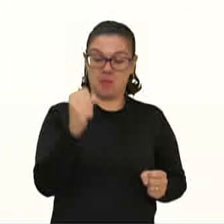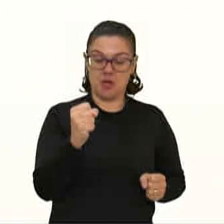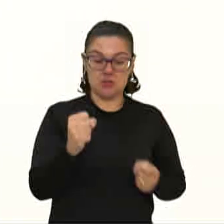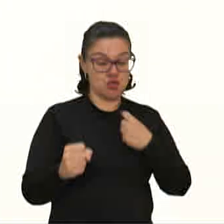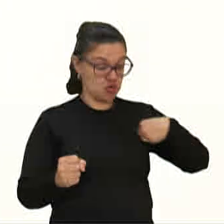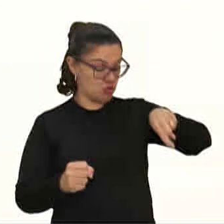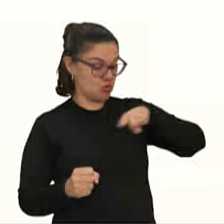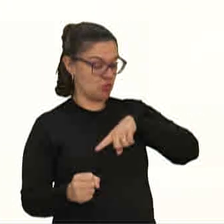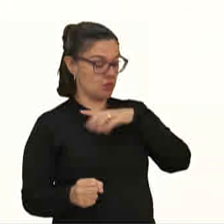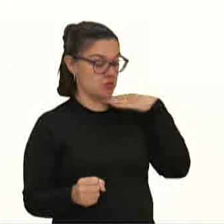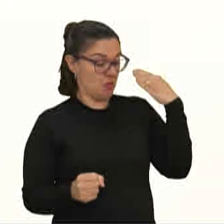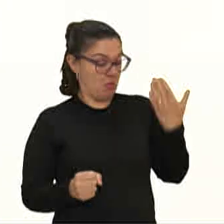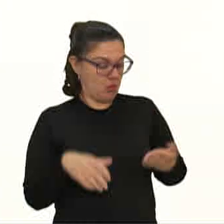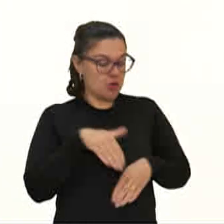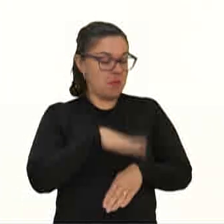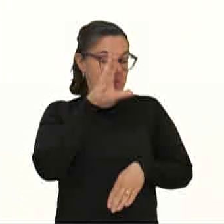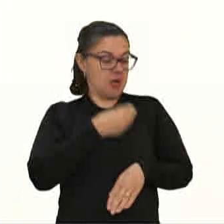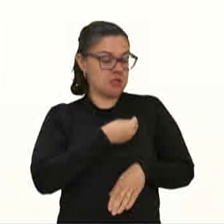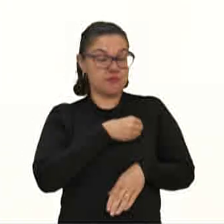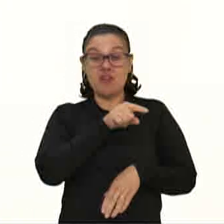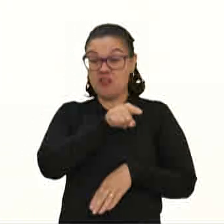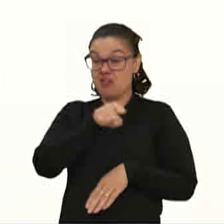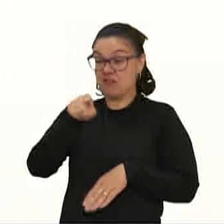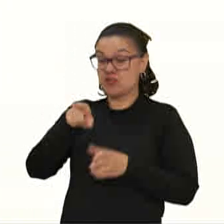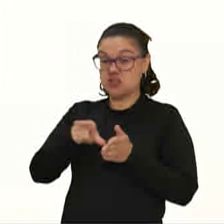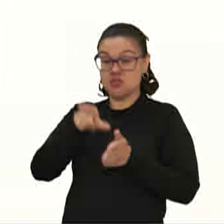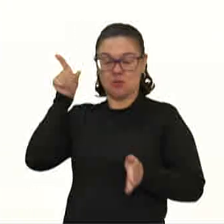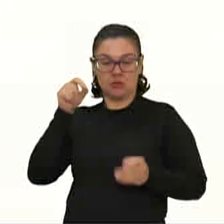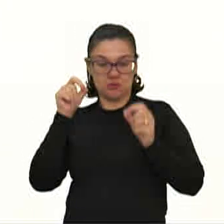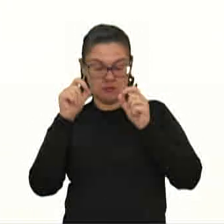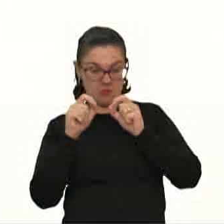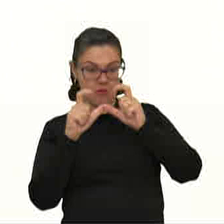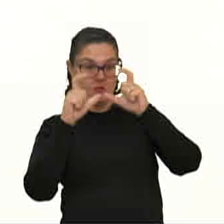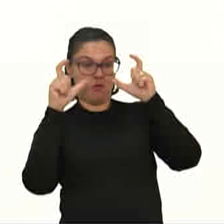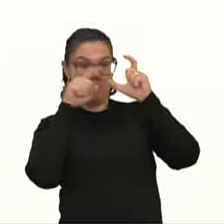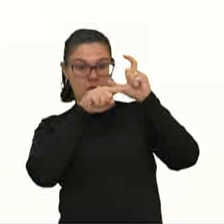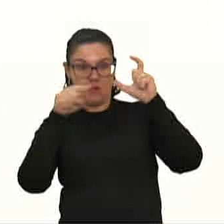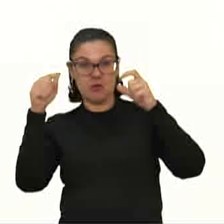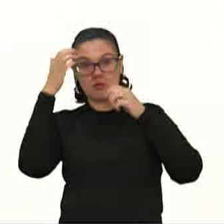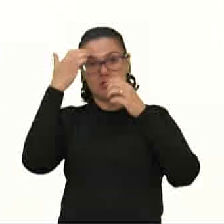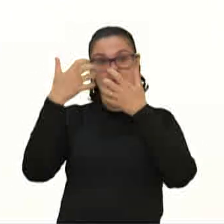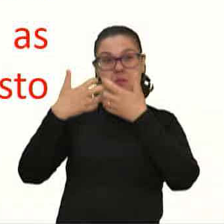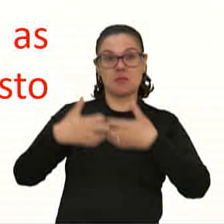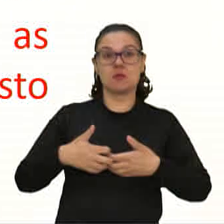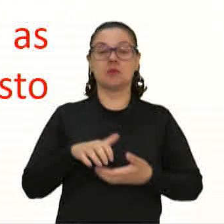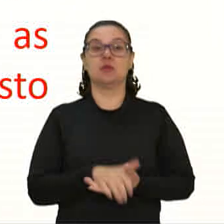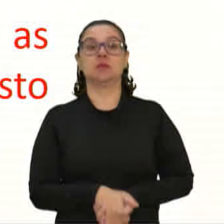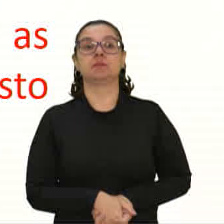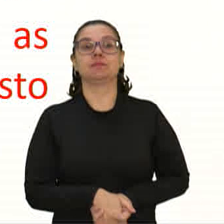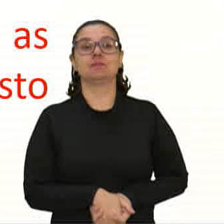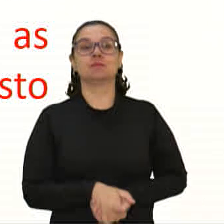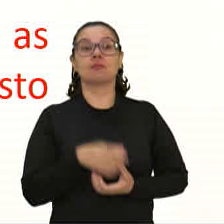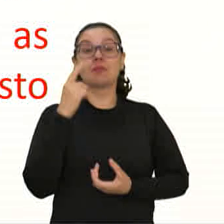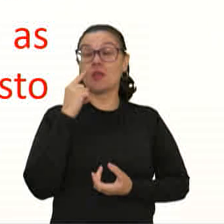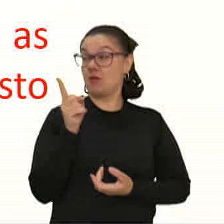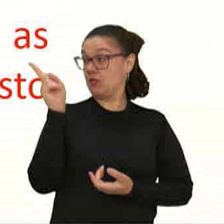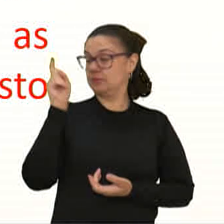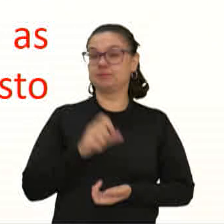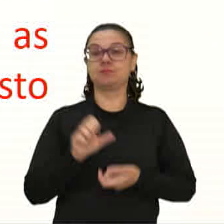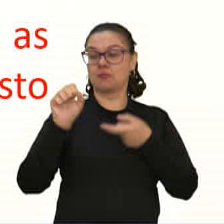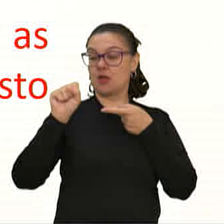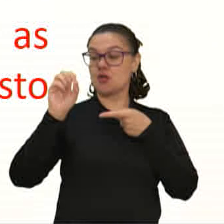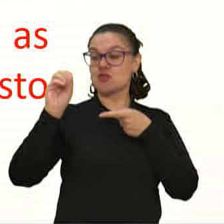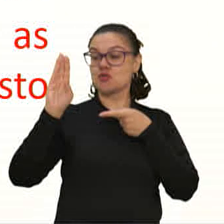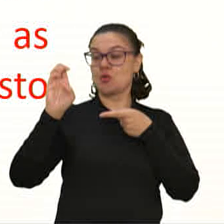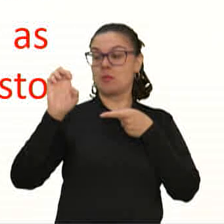mais vivos, e sobre vós, de longe abrem grandes olhos pensativos. Pois bem,